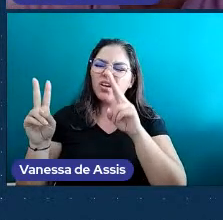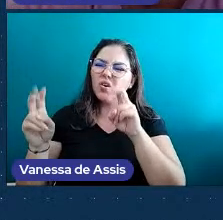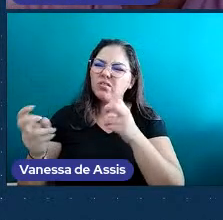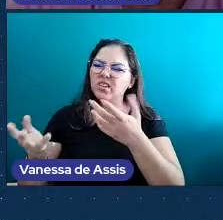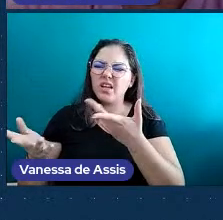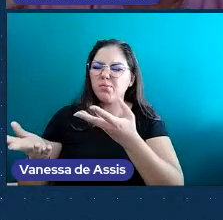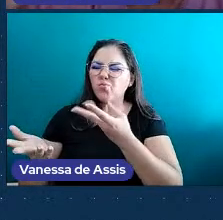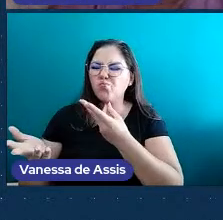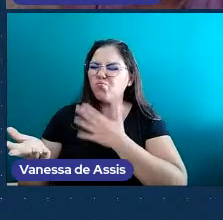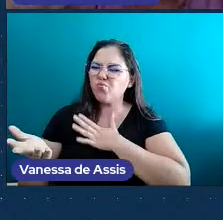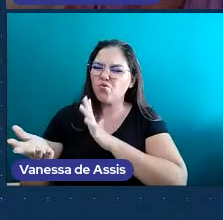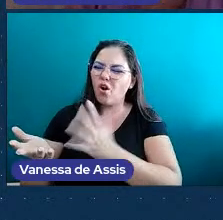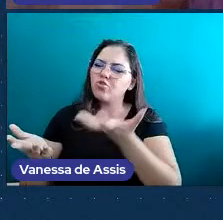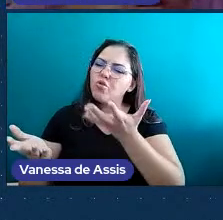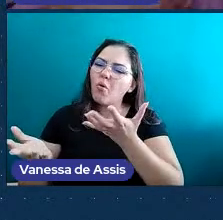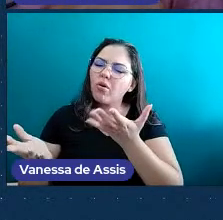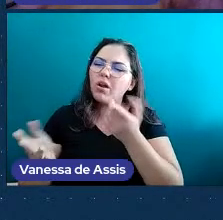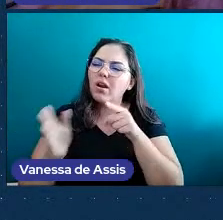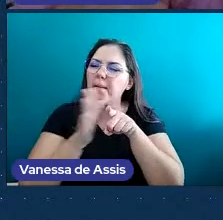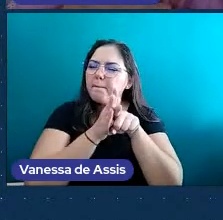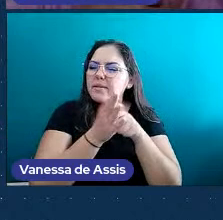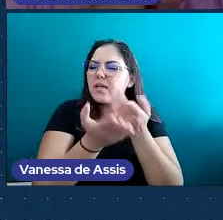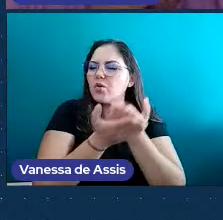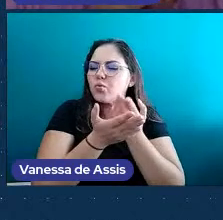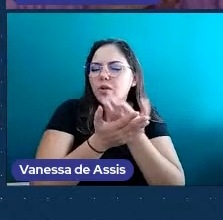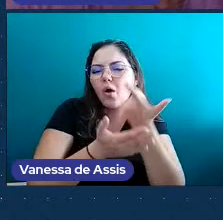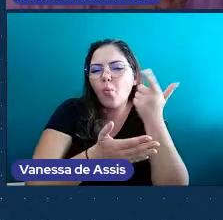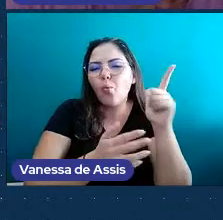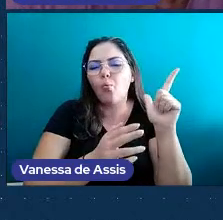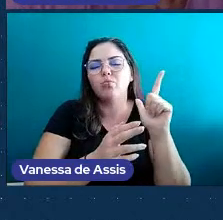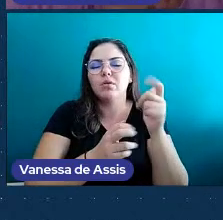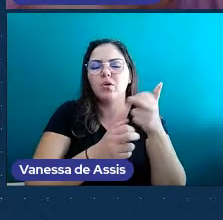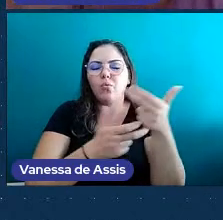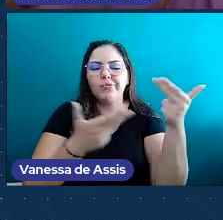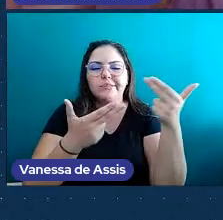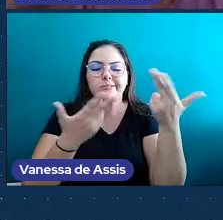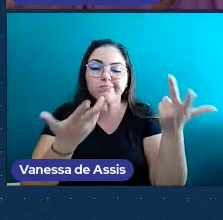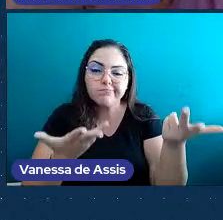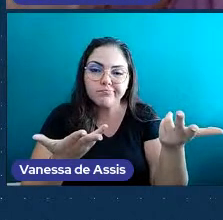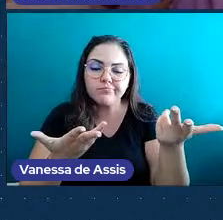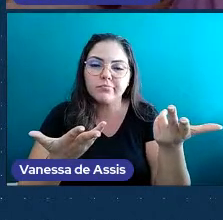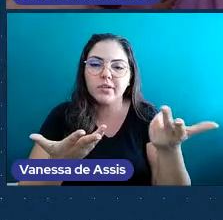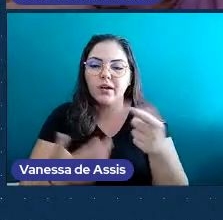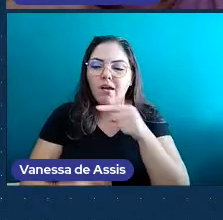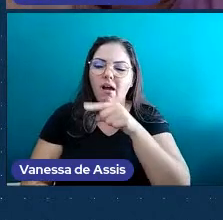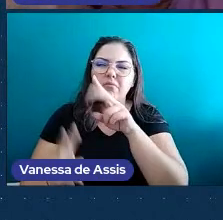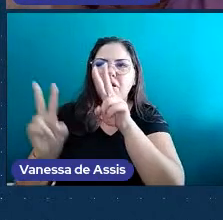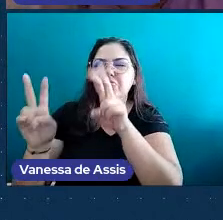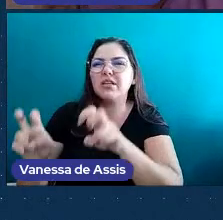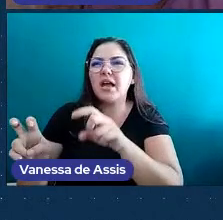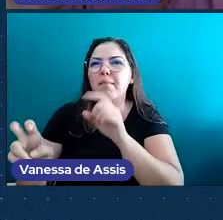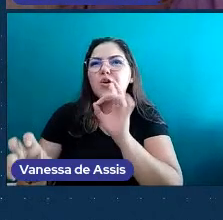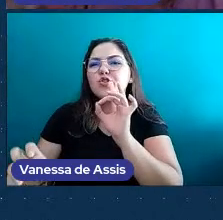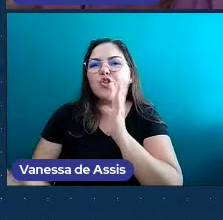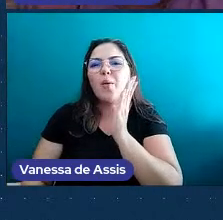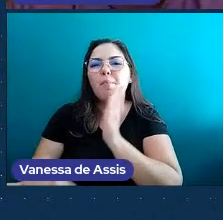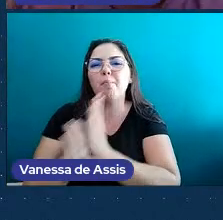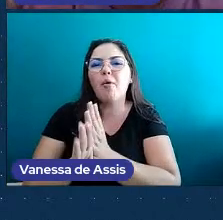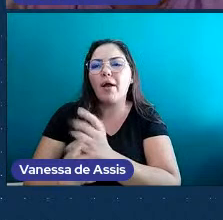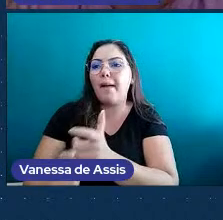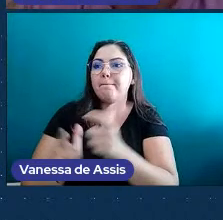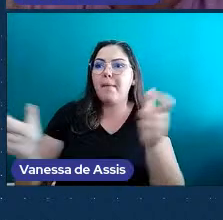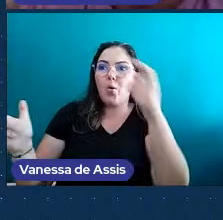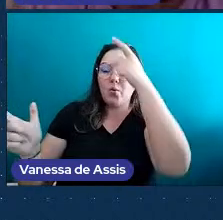chateia, e não é realmente um tema que lhe desperte interesse, como diz aqui nessa definição, né? Que lhe venha